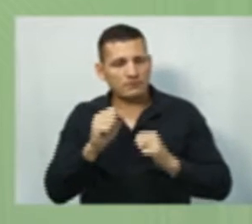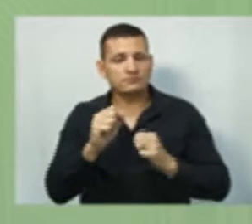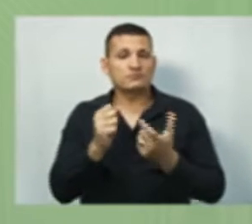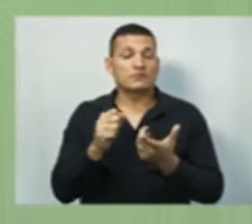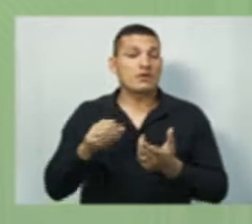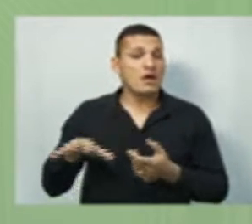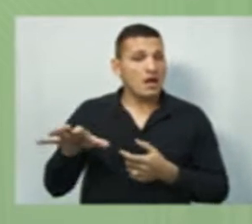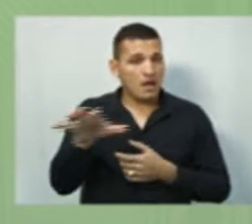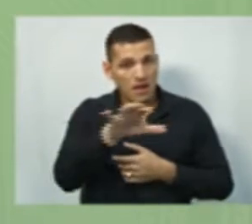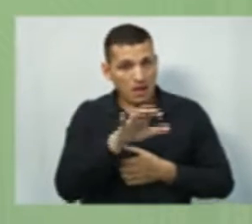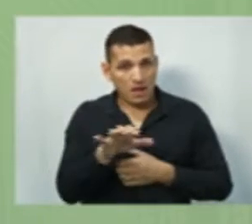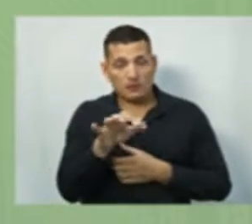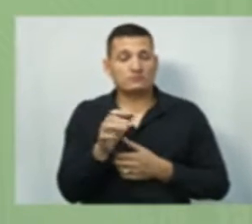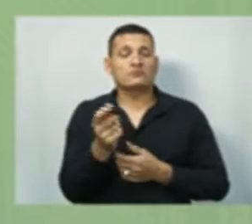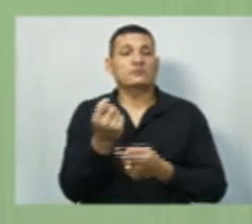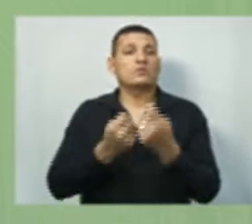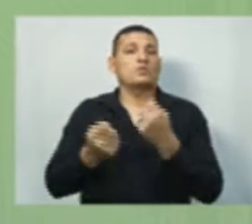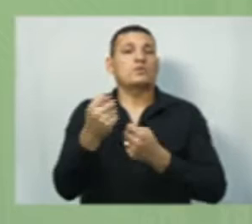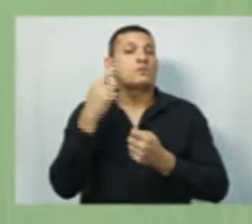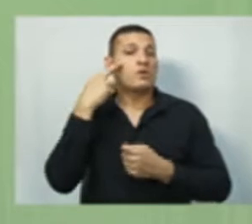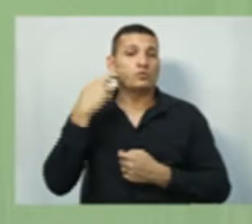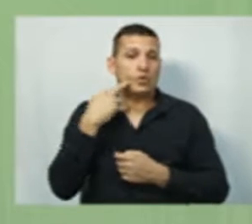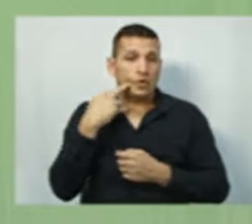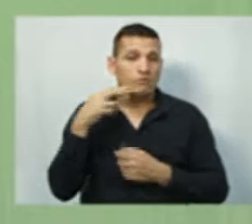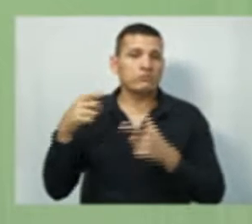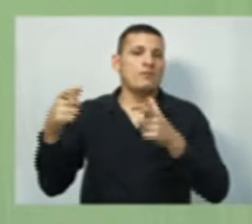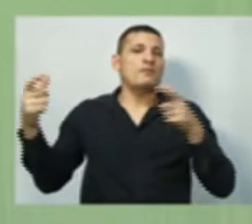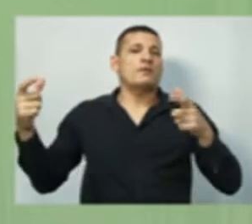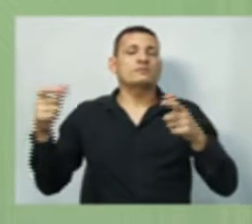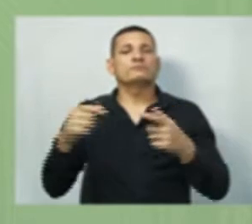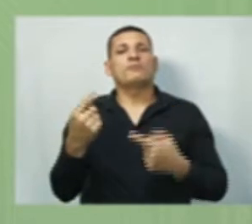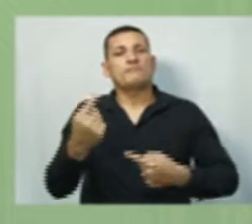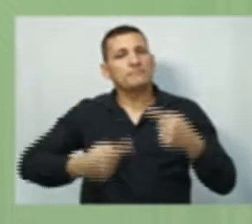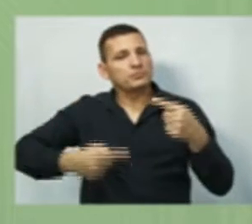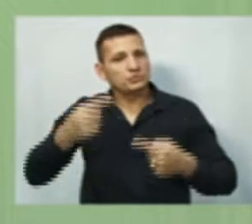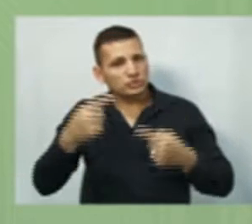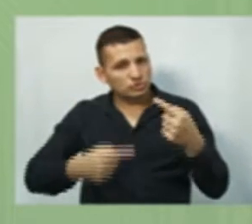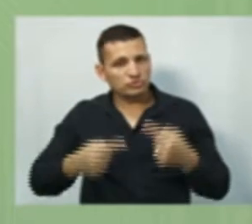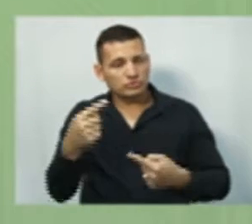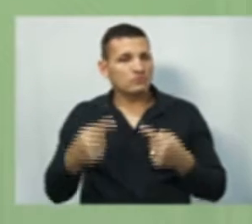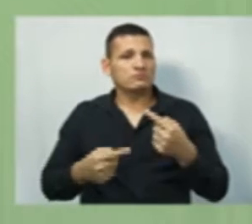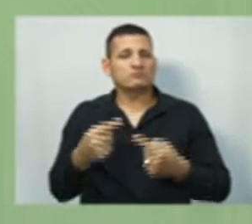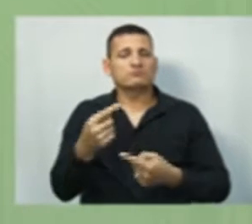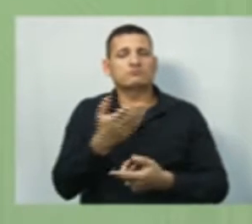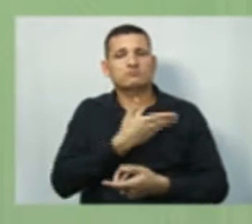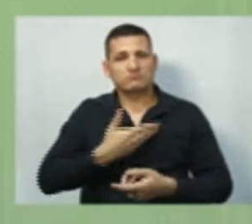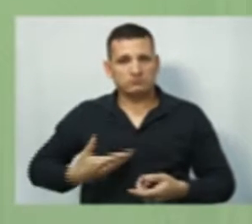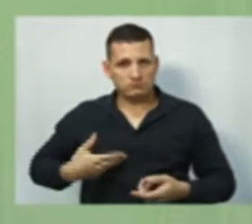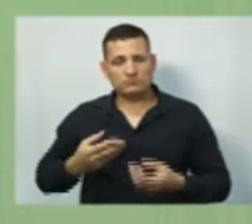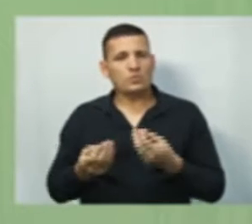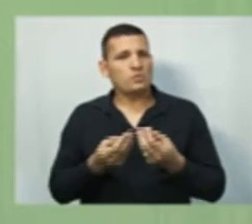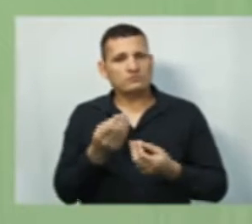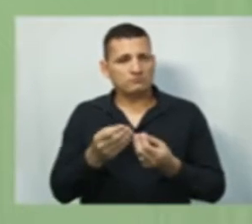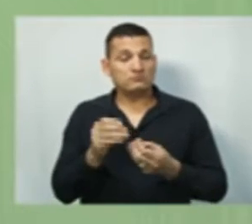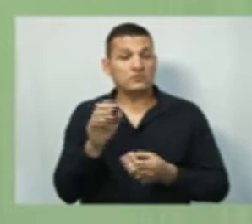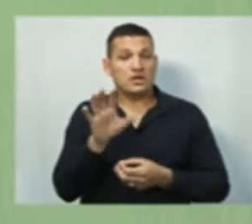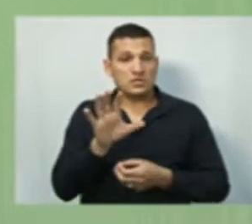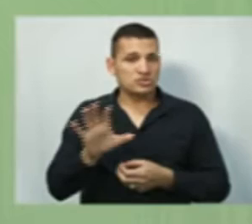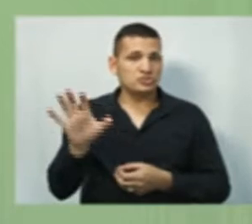atividades econômicas em expansão em Rondônia e as políticas públicas de desenvolvimento econômico regional.